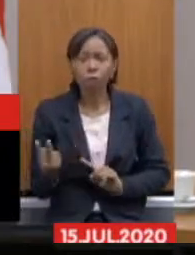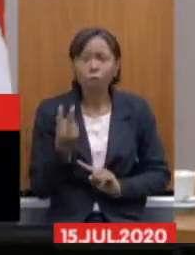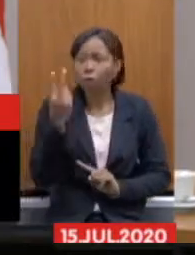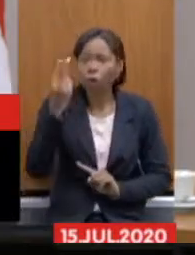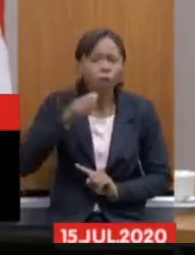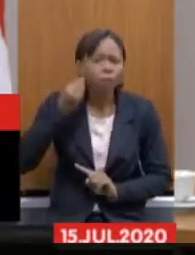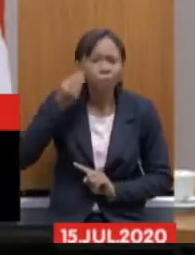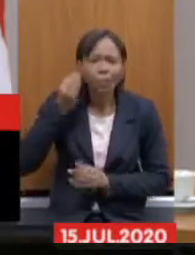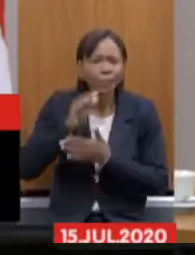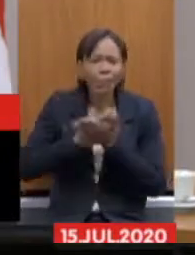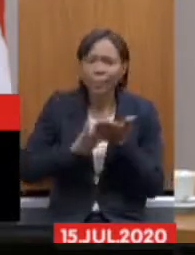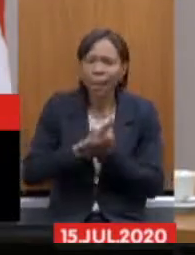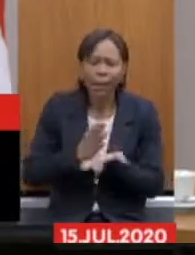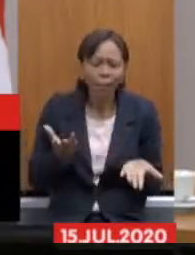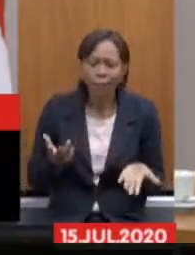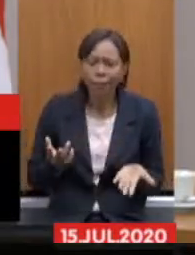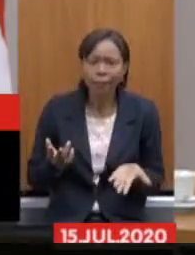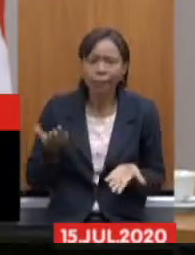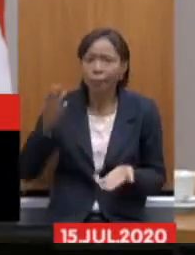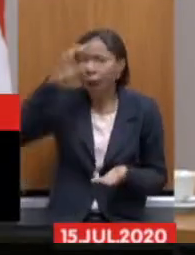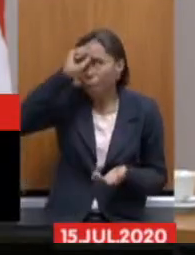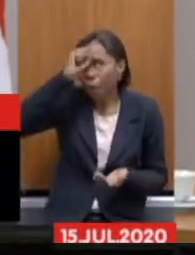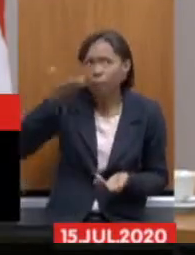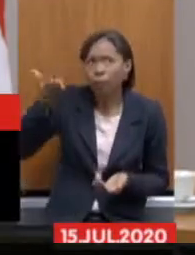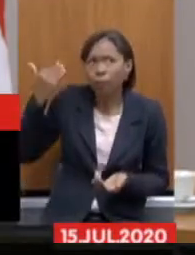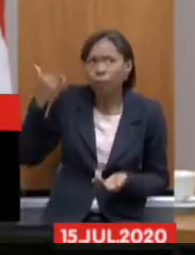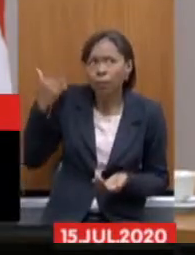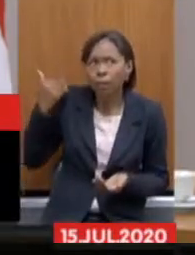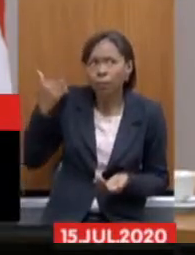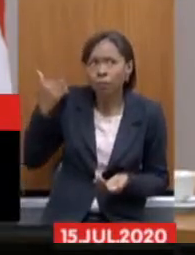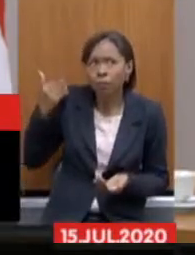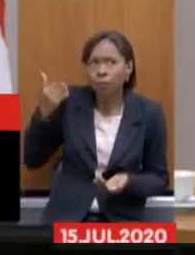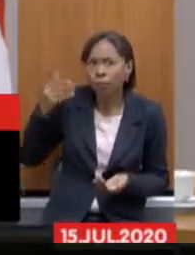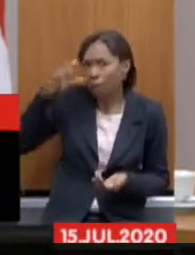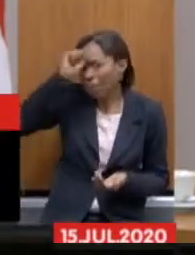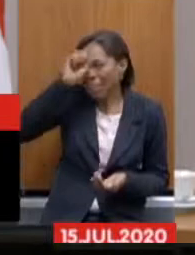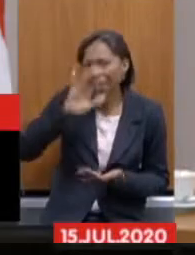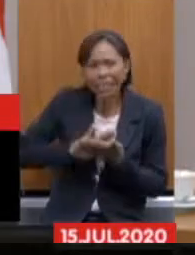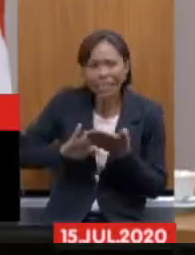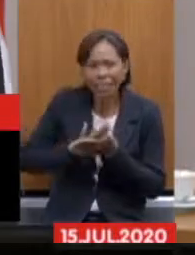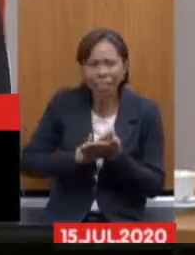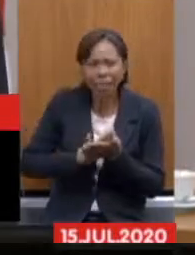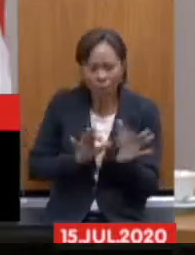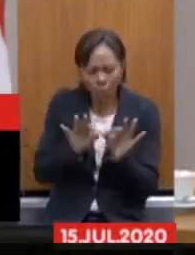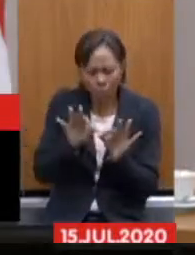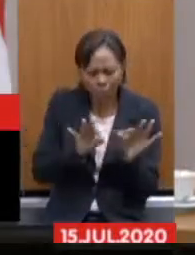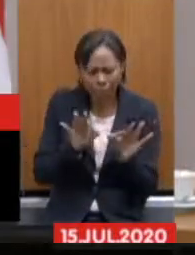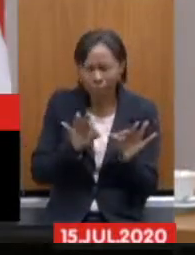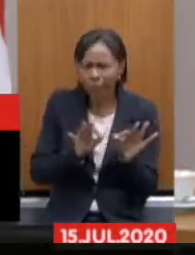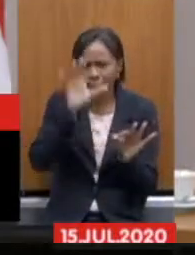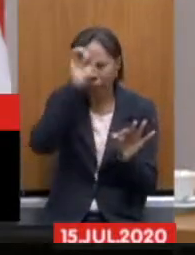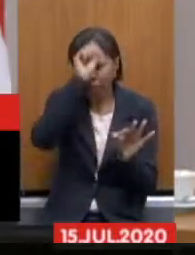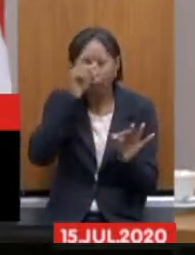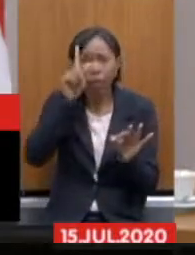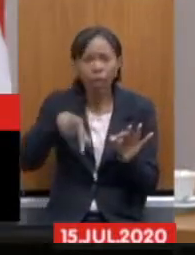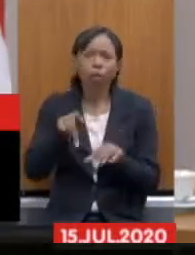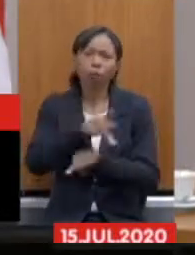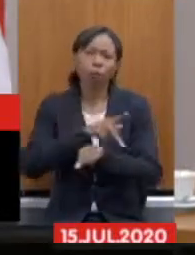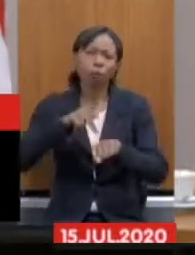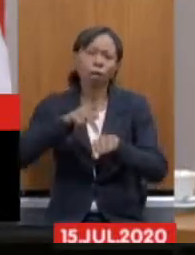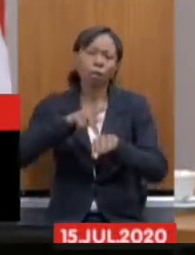não aprende com passado não planeja será um país sem memória sem